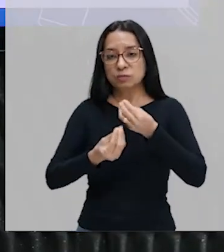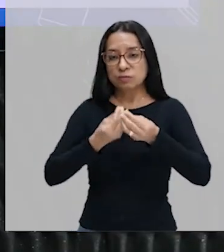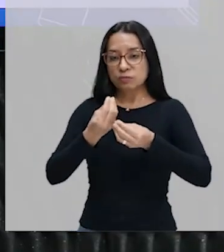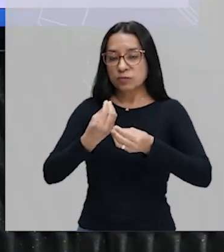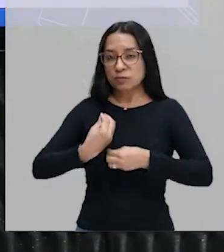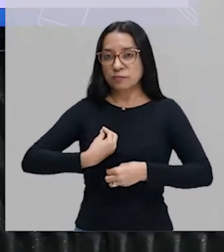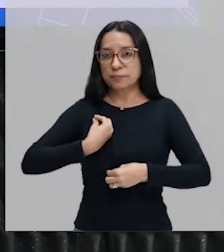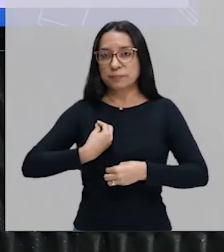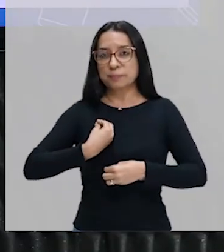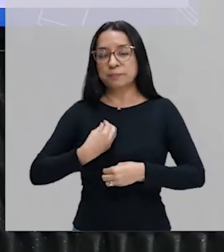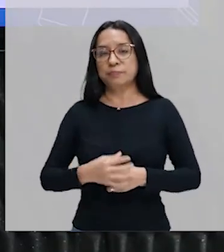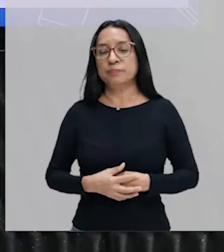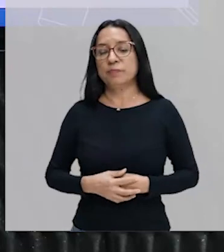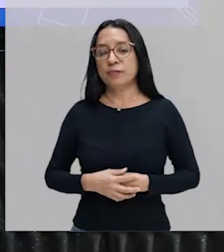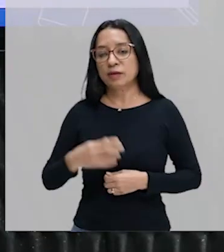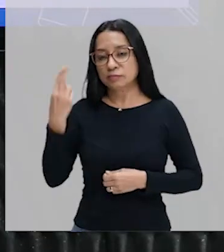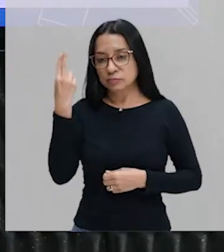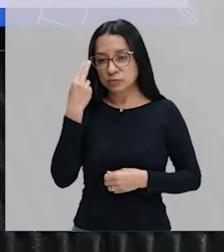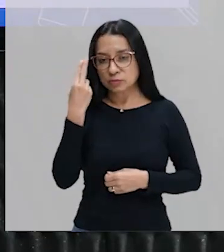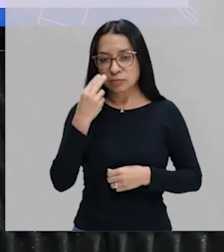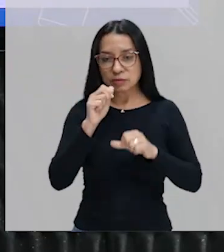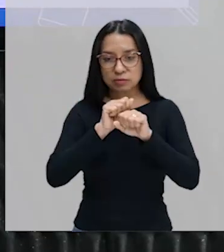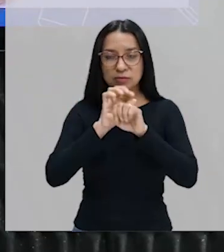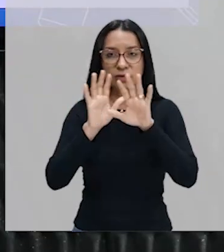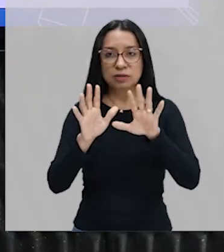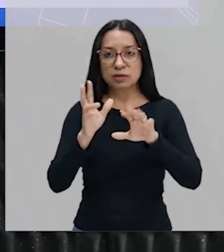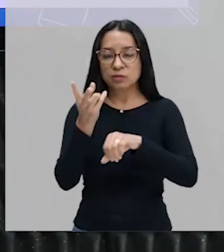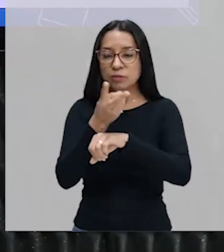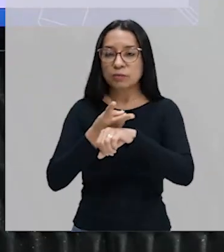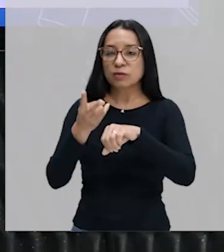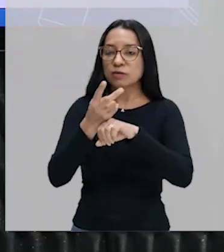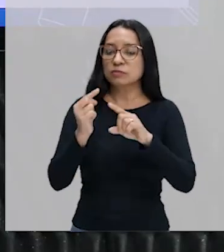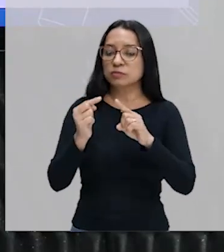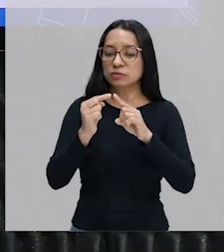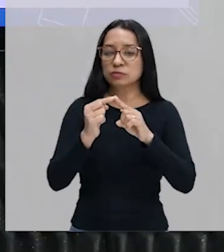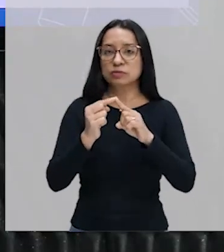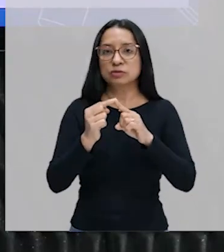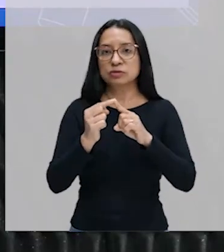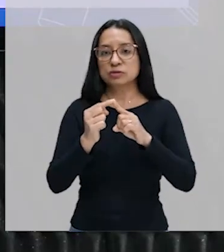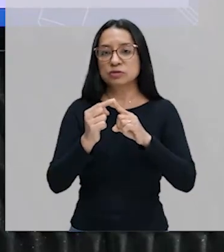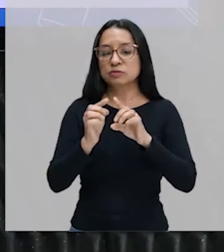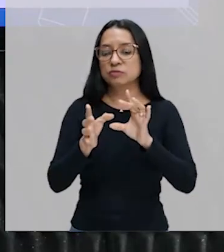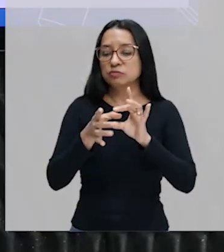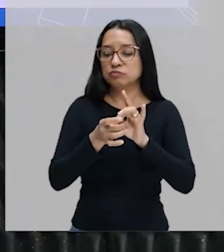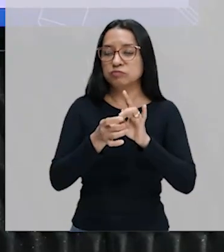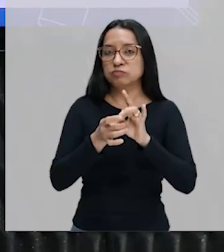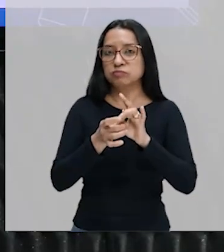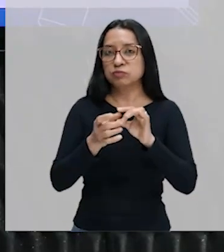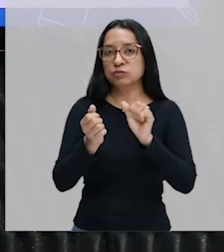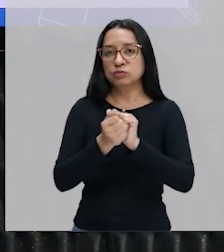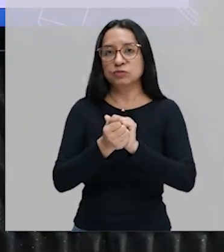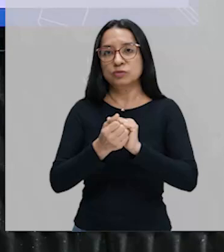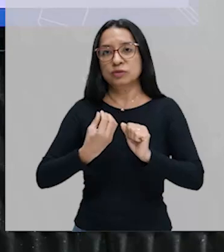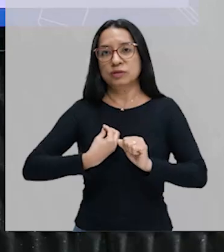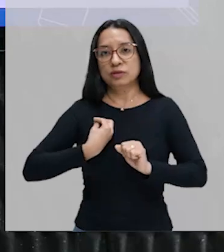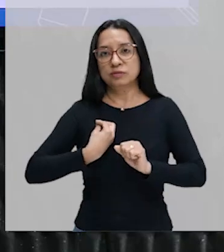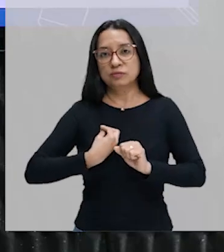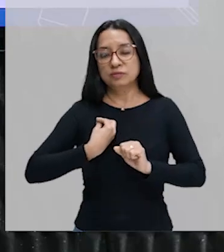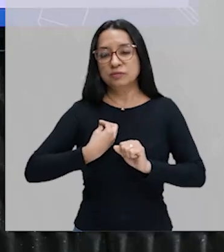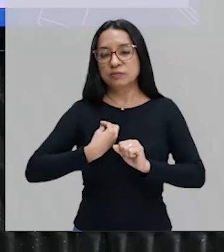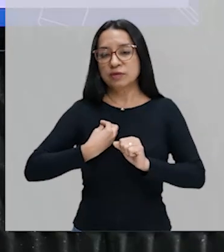melhor vivência, tá certo? E normalmente, claro, buscando objetivos em comum, que é justamente aí, né, a vivência